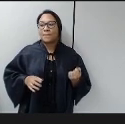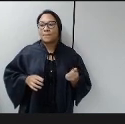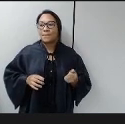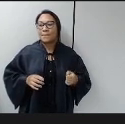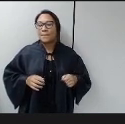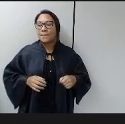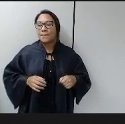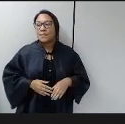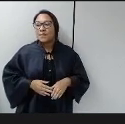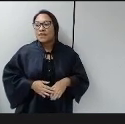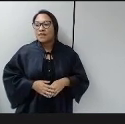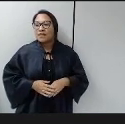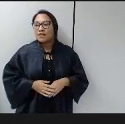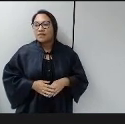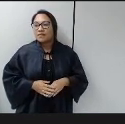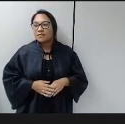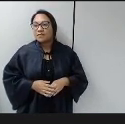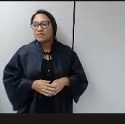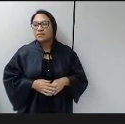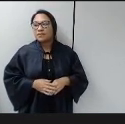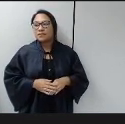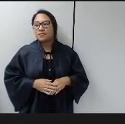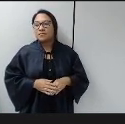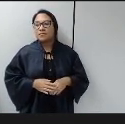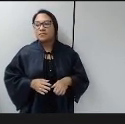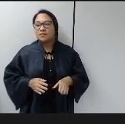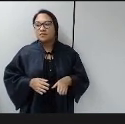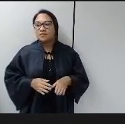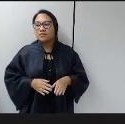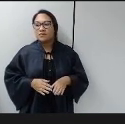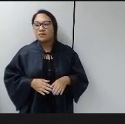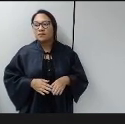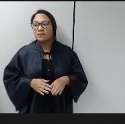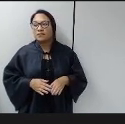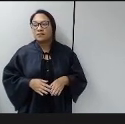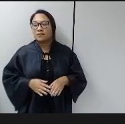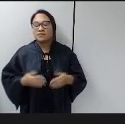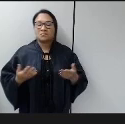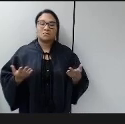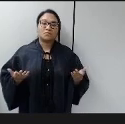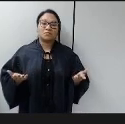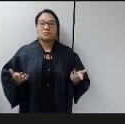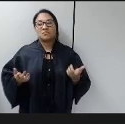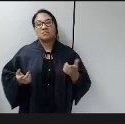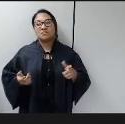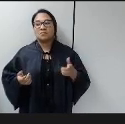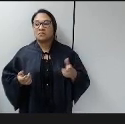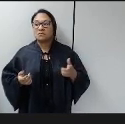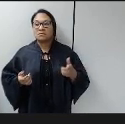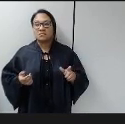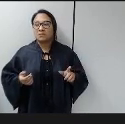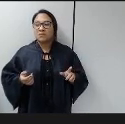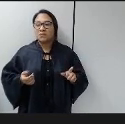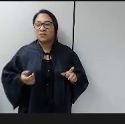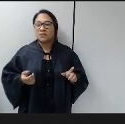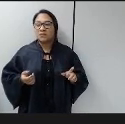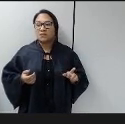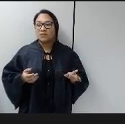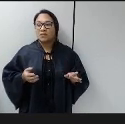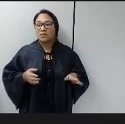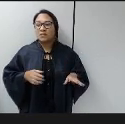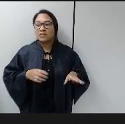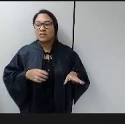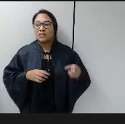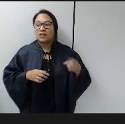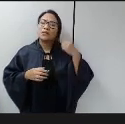e é um processo de sindicatos, embora não me tenham chegado memoriais, nem o advogado. O advogado se inscreveu,